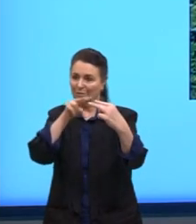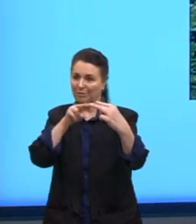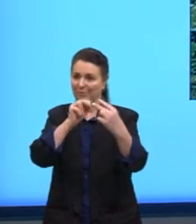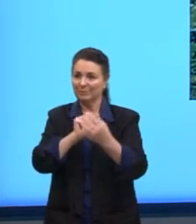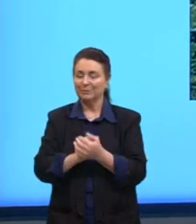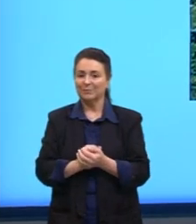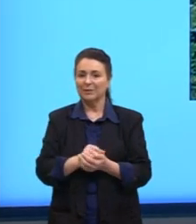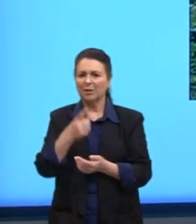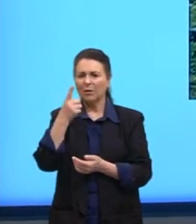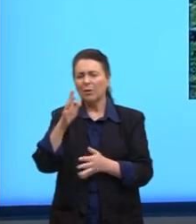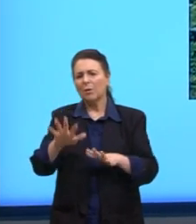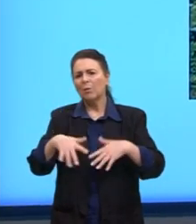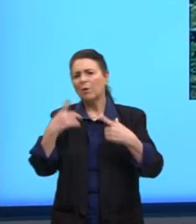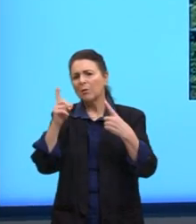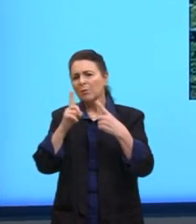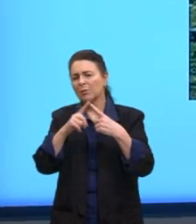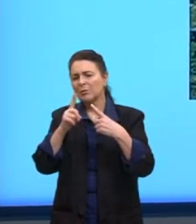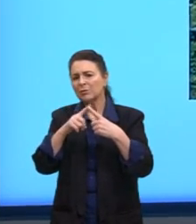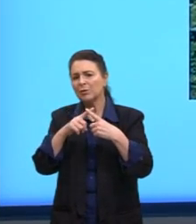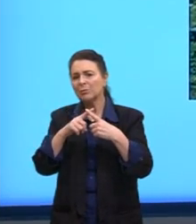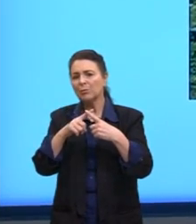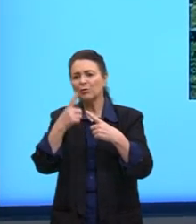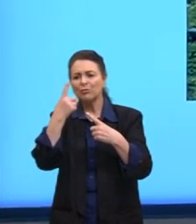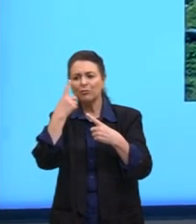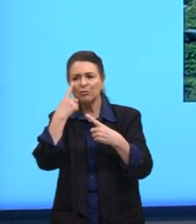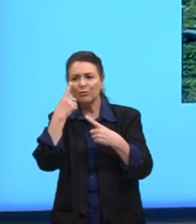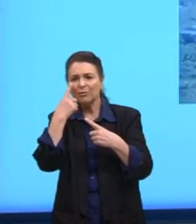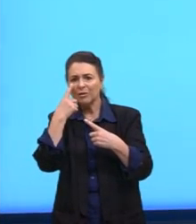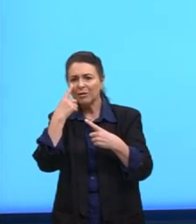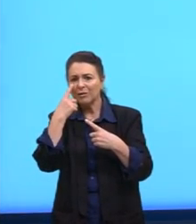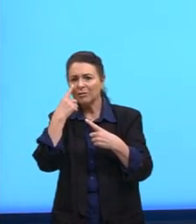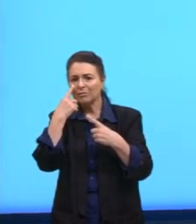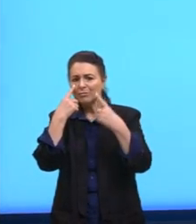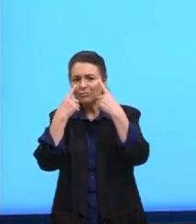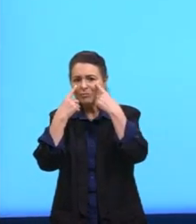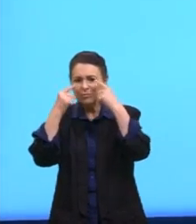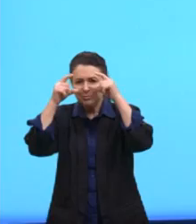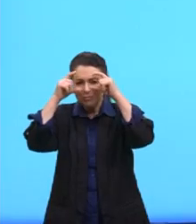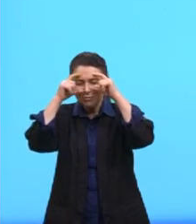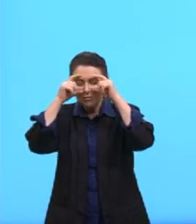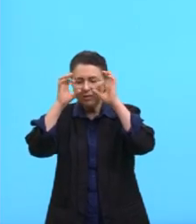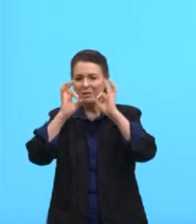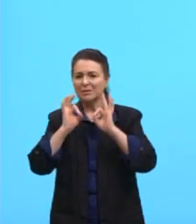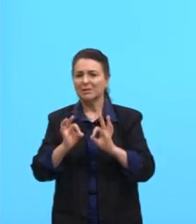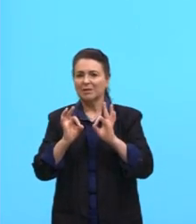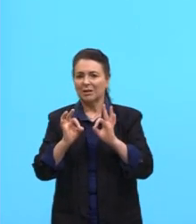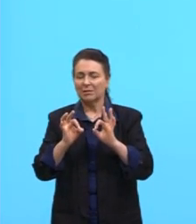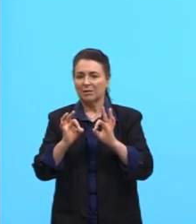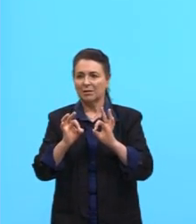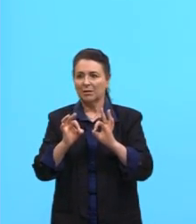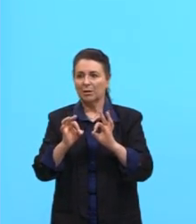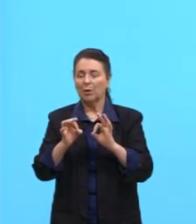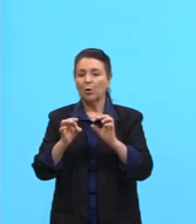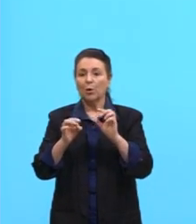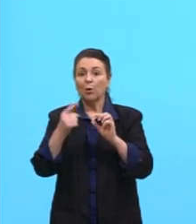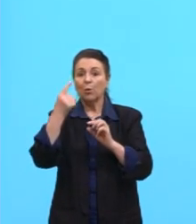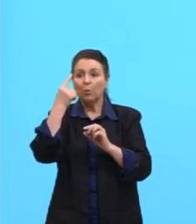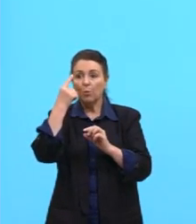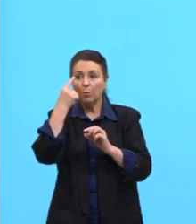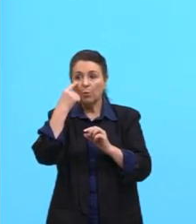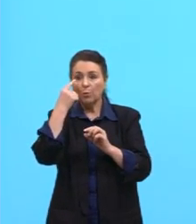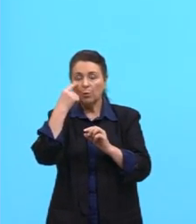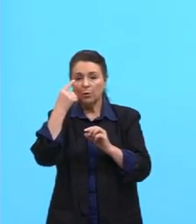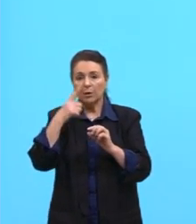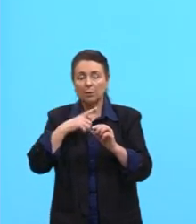Então qual o tipo de lente ideal para cada problema de visão Como eu disse nosso olho ele vai tão parecer né